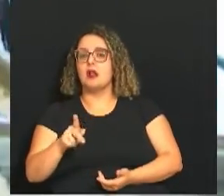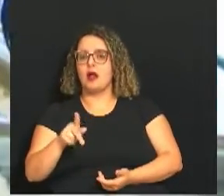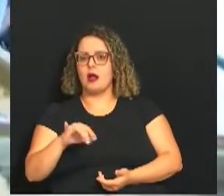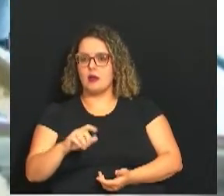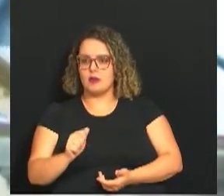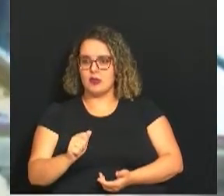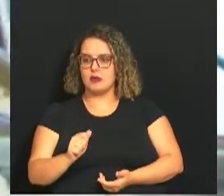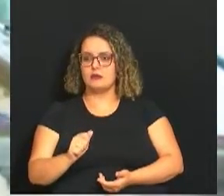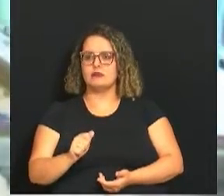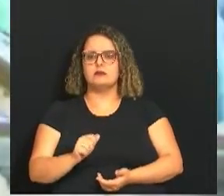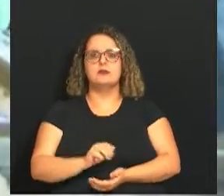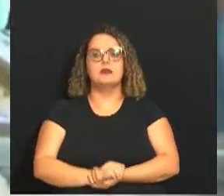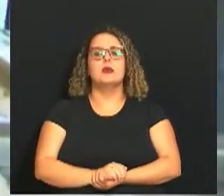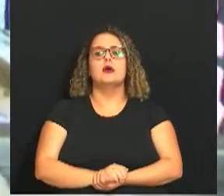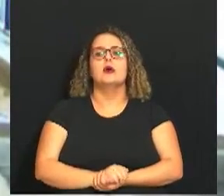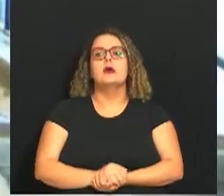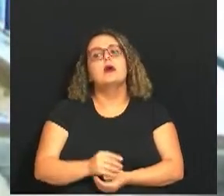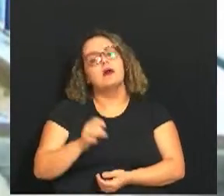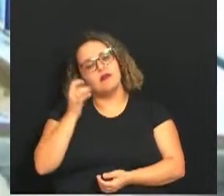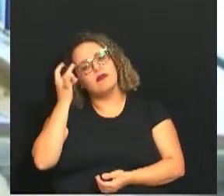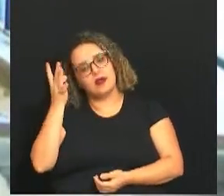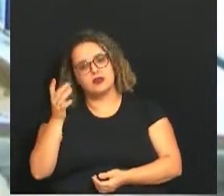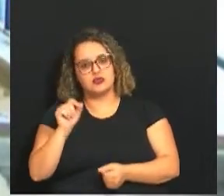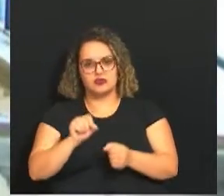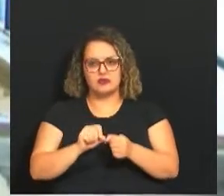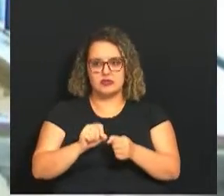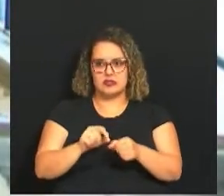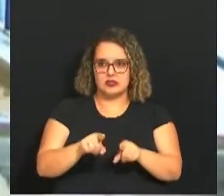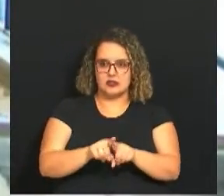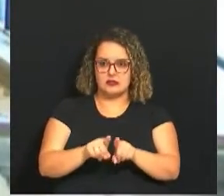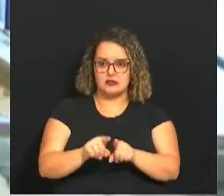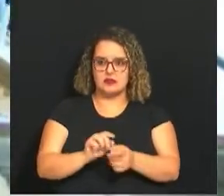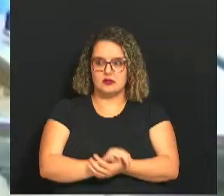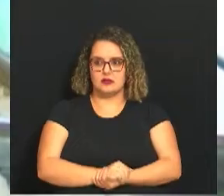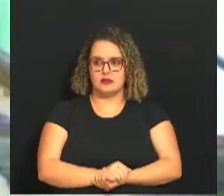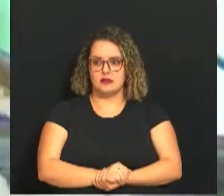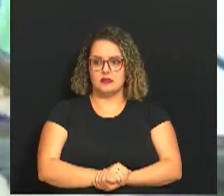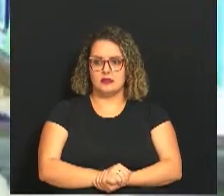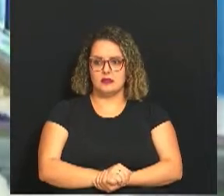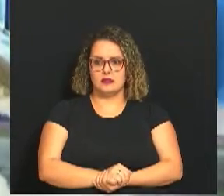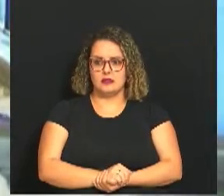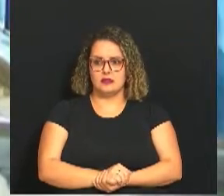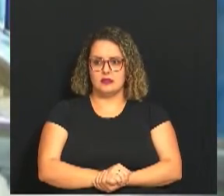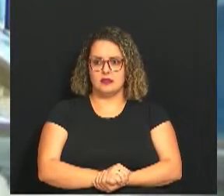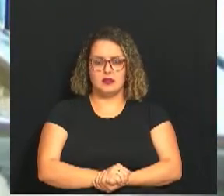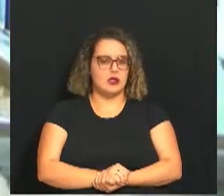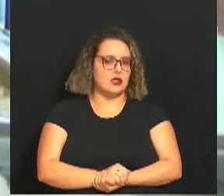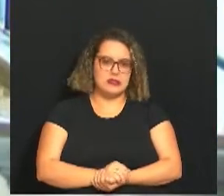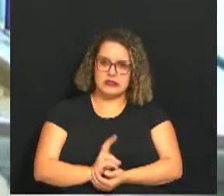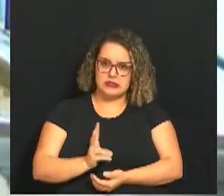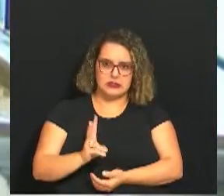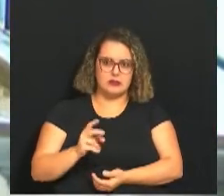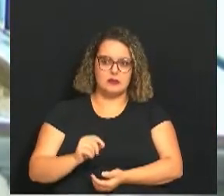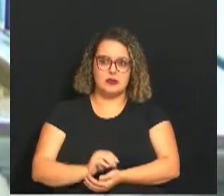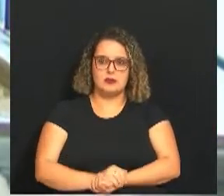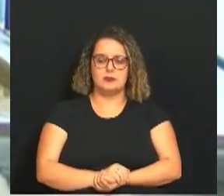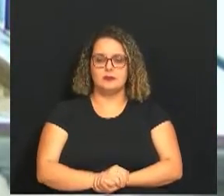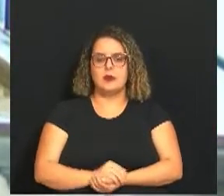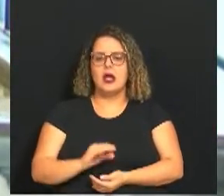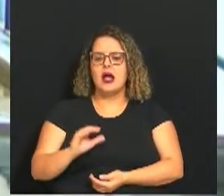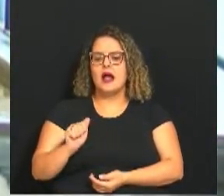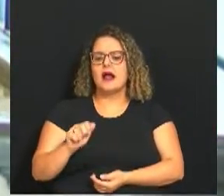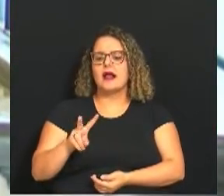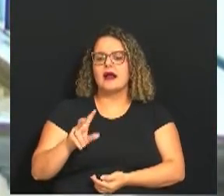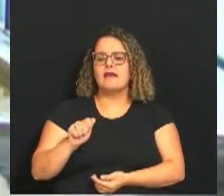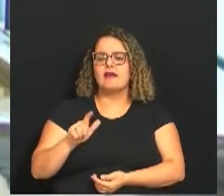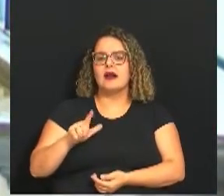no molho, que é um peixe mais fácil de fazer e caiu no gosto, né? Tilápia, Ave Maria, é demais. Por exemplo, e cavalinho aqui? Como que é esse